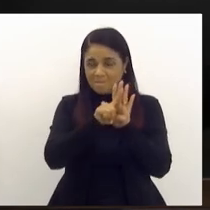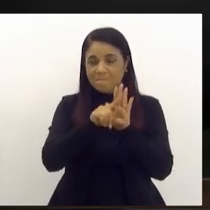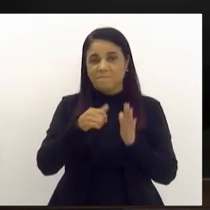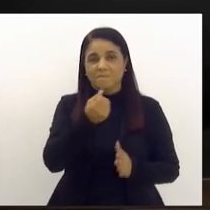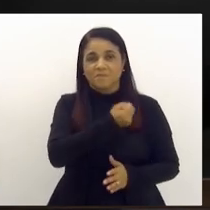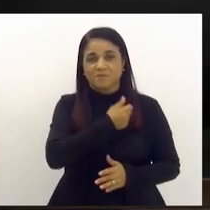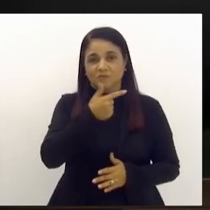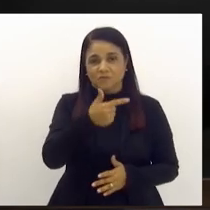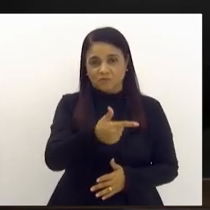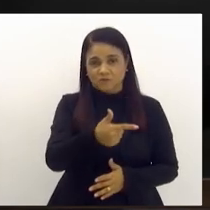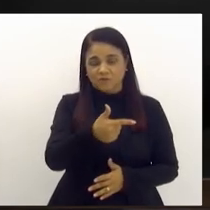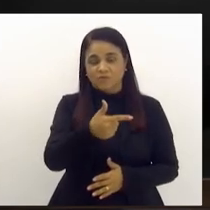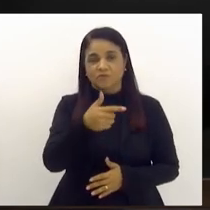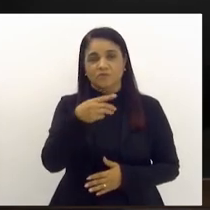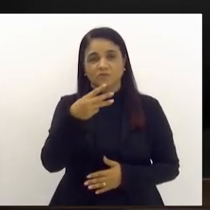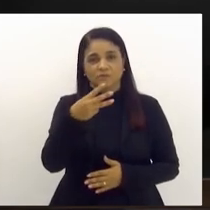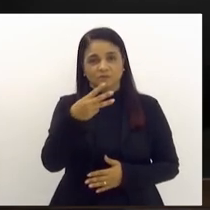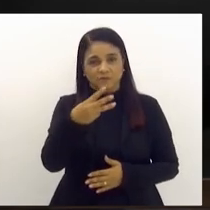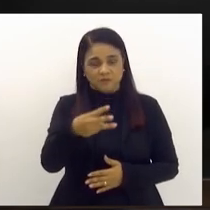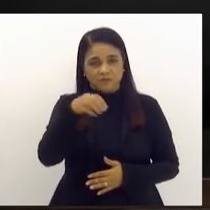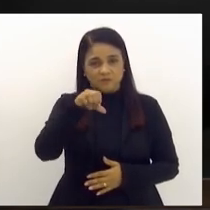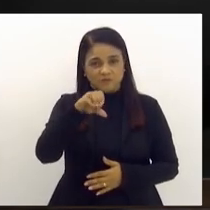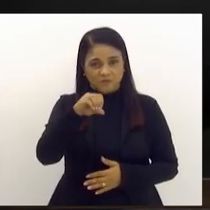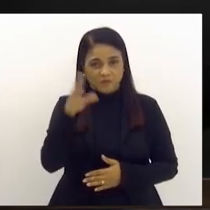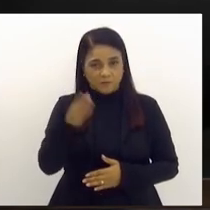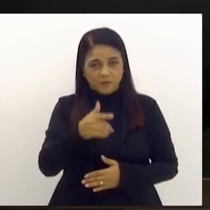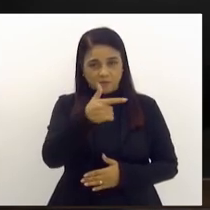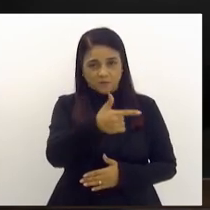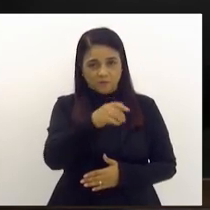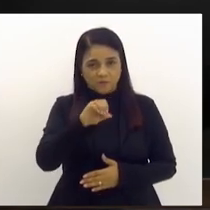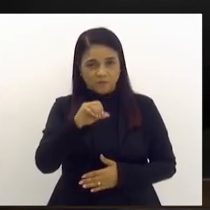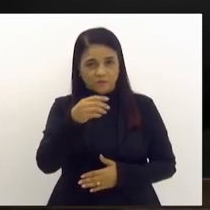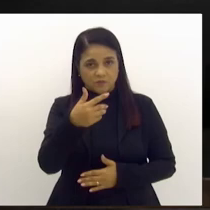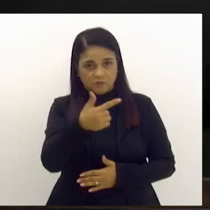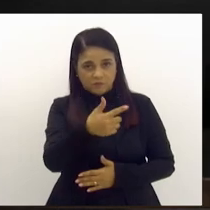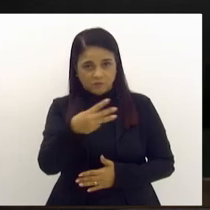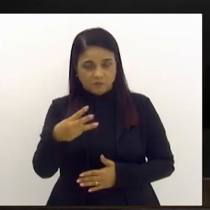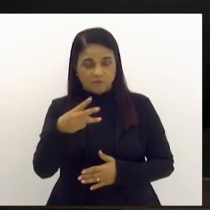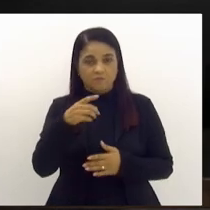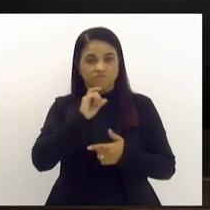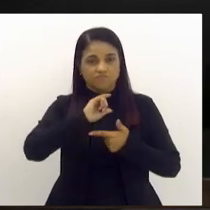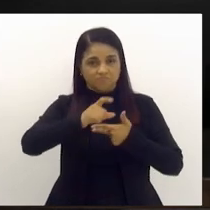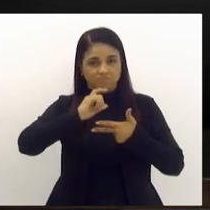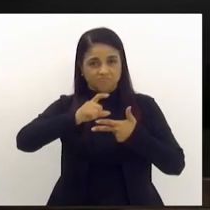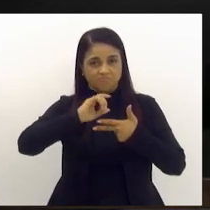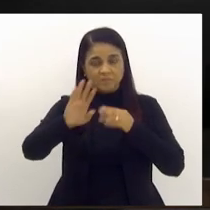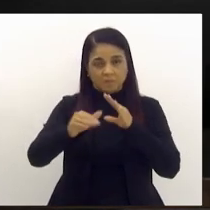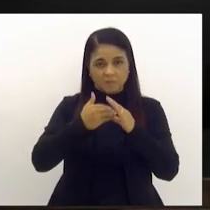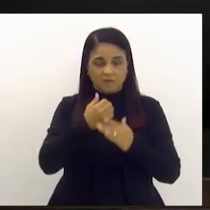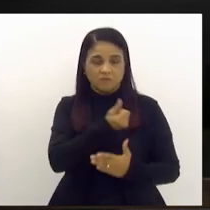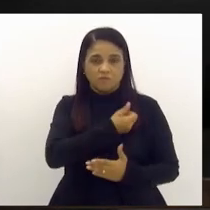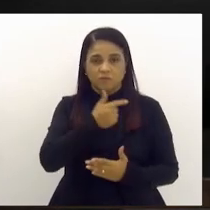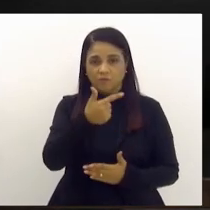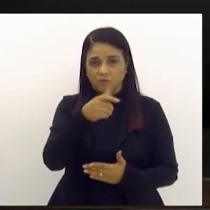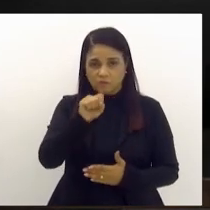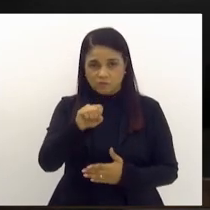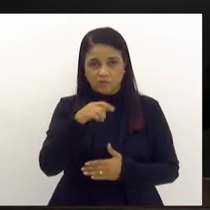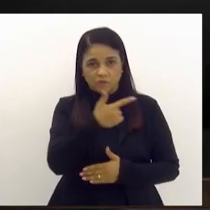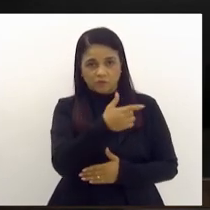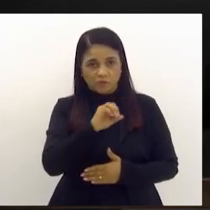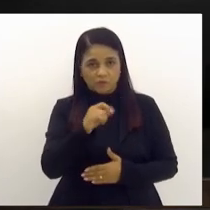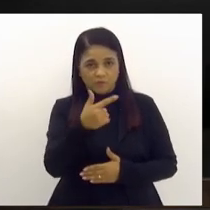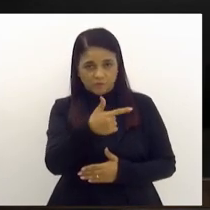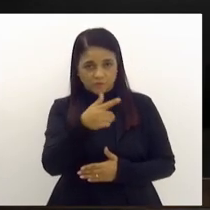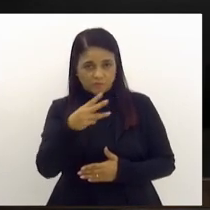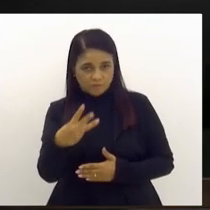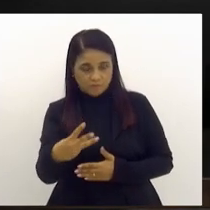número 2390 de 2023, de autoria do Poder Executivo, mensagem número 28 de